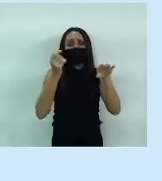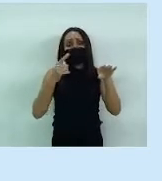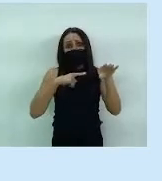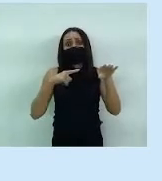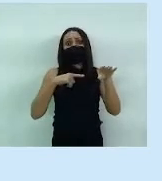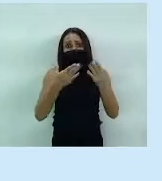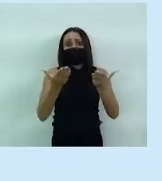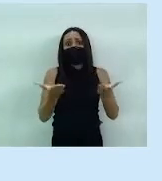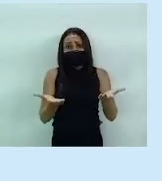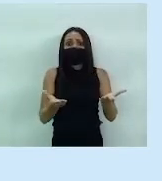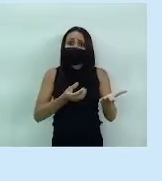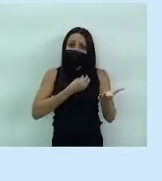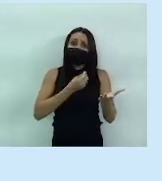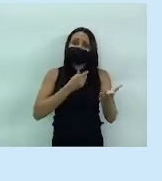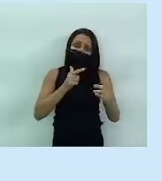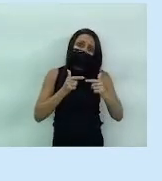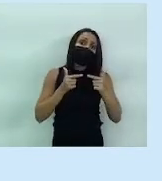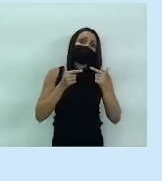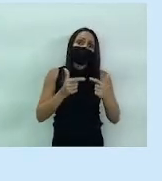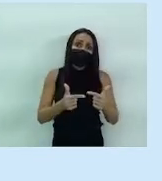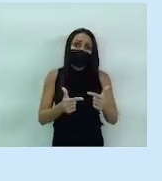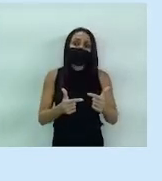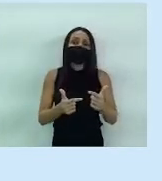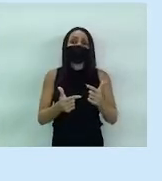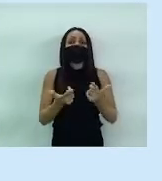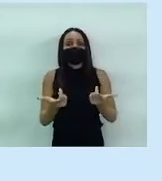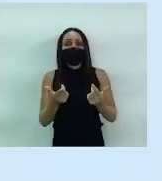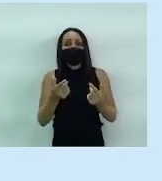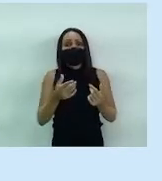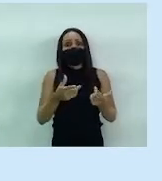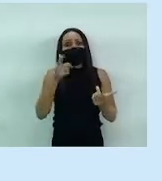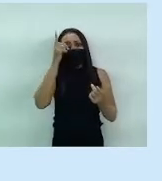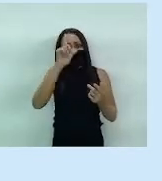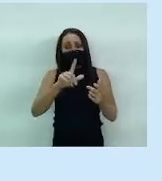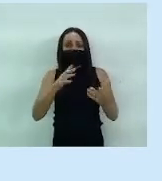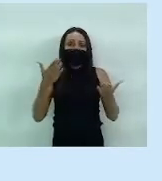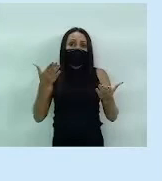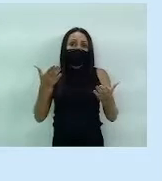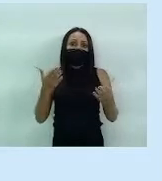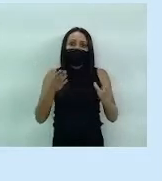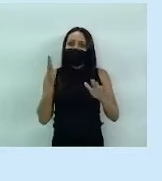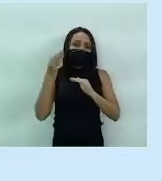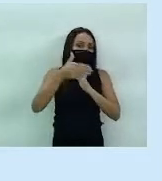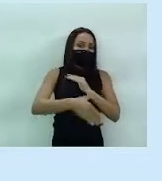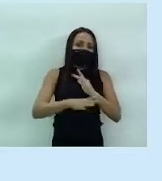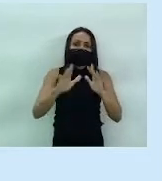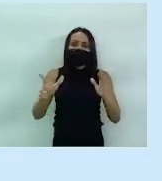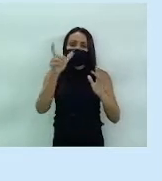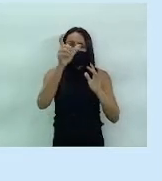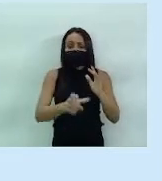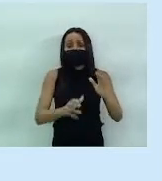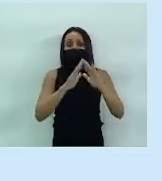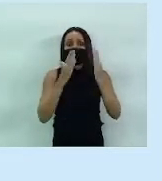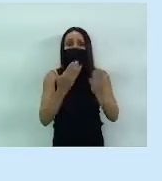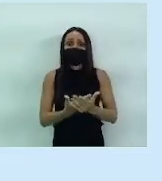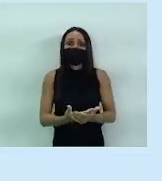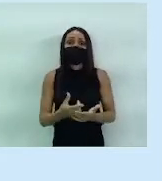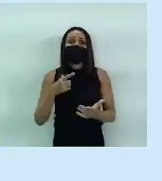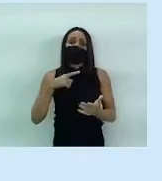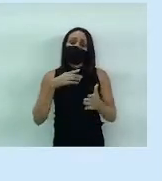gente sabe que ainda existe muita luta em relação ao combate ao não acesso de muitas pessoas à escola, a gente tem